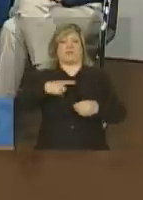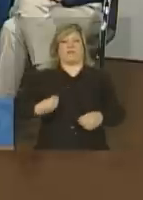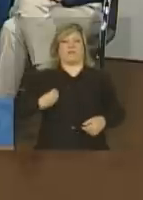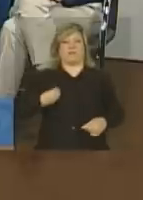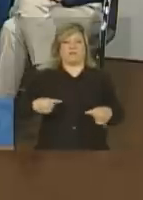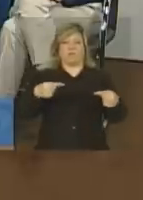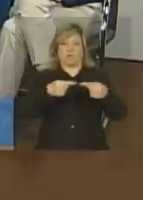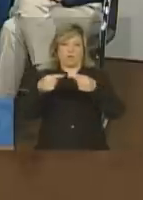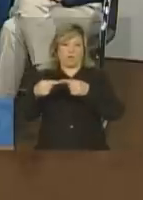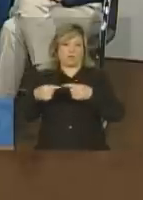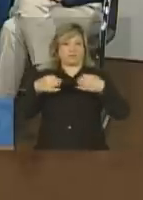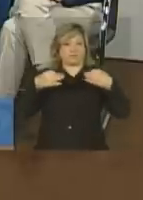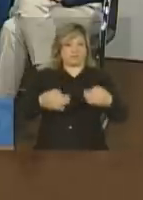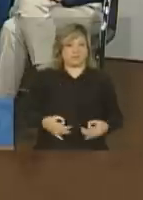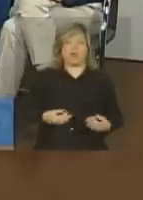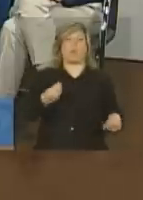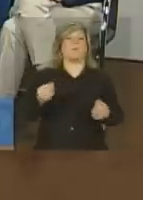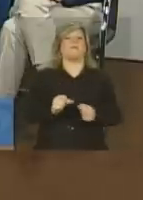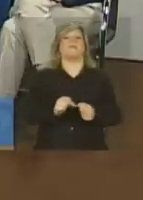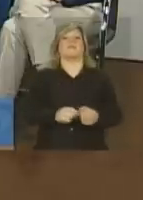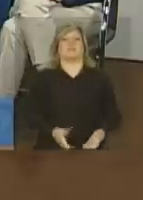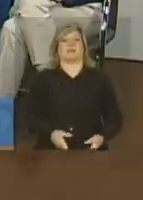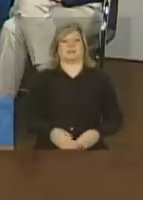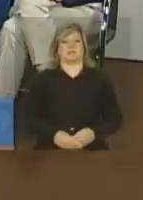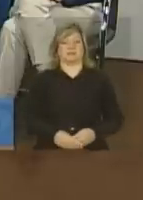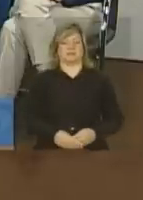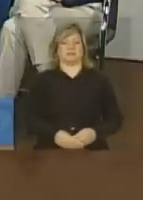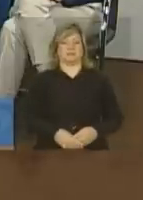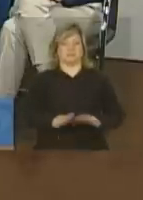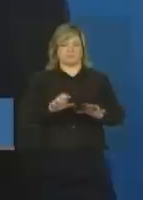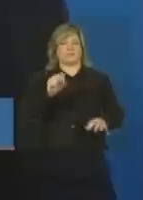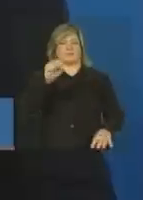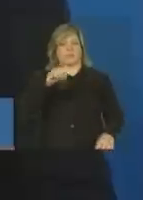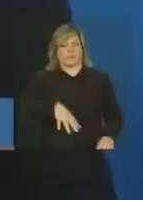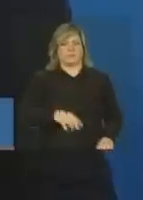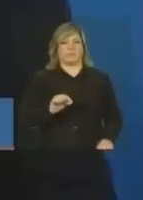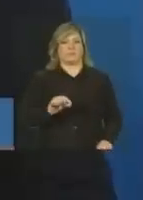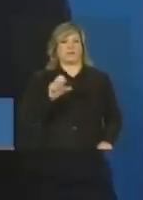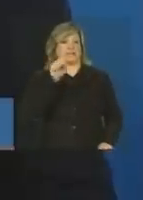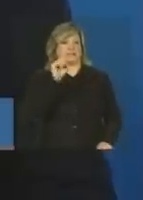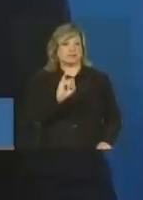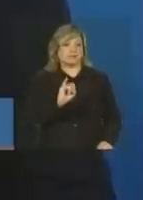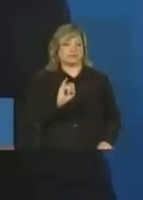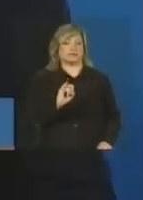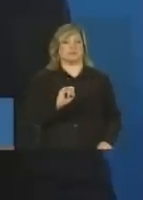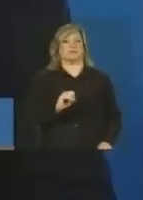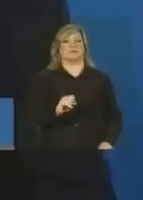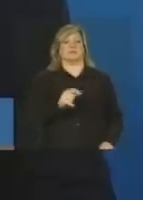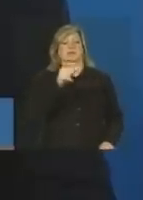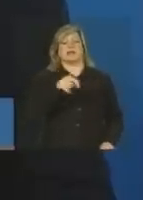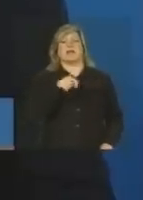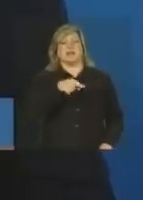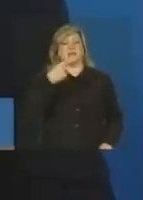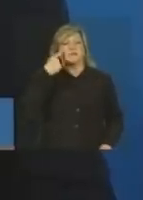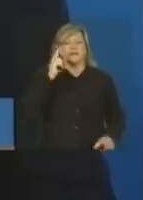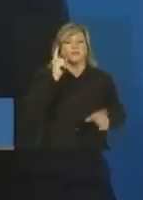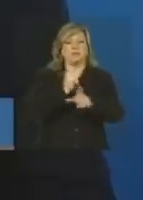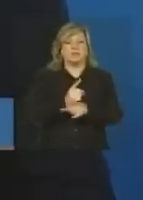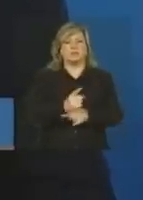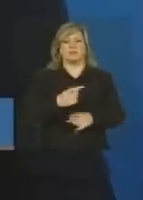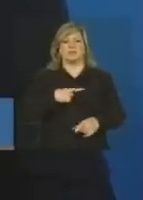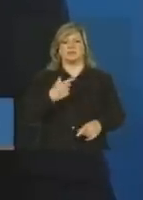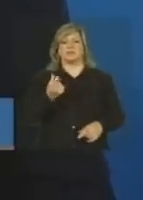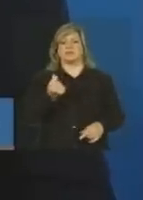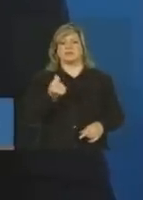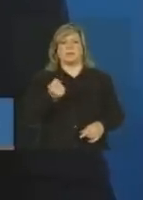acordo, ou seja, haja da forma devida, e como que ele faz isso? Sim. Se eventualmente ele descobrir que houve desfalque, desvio,